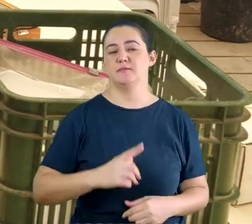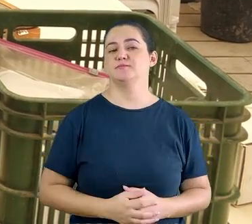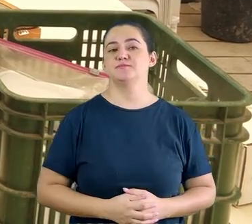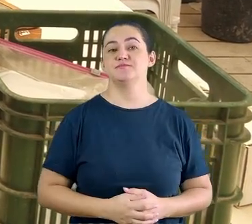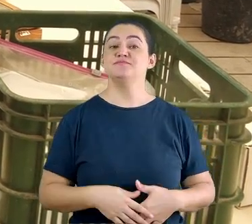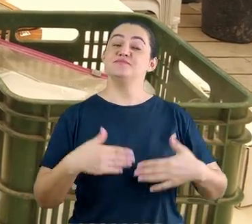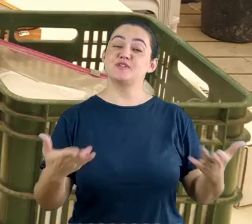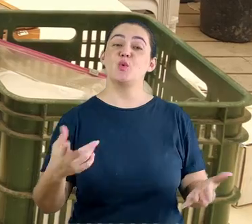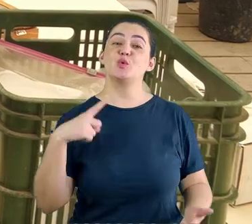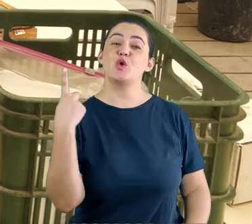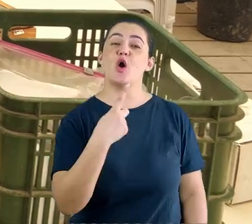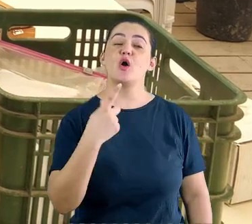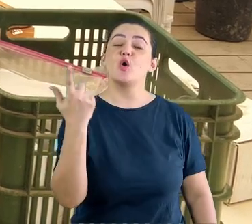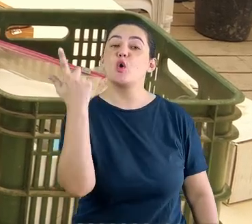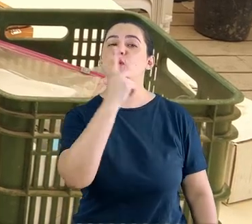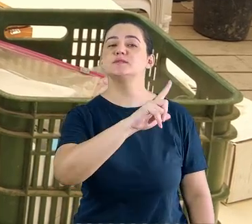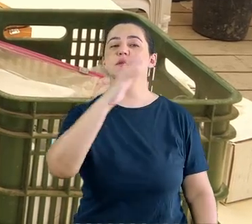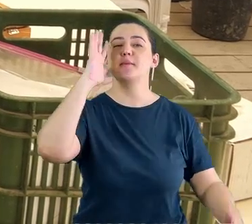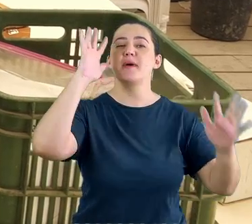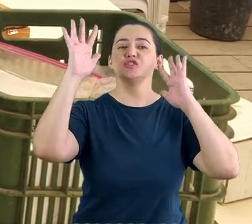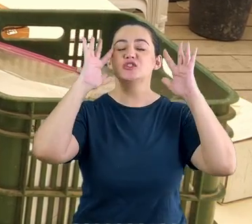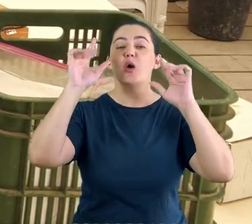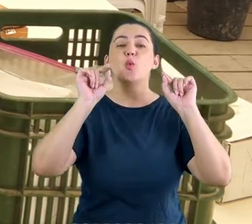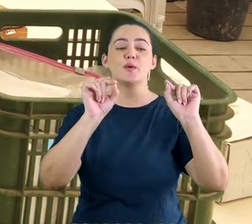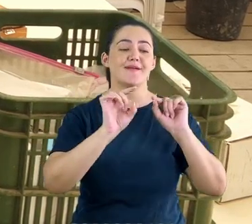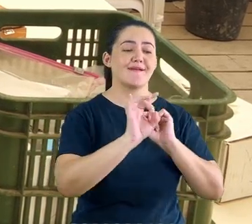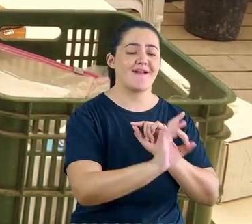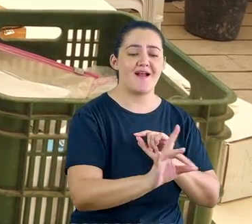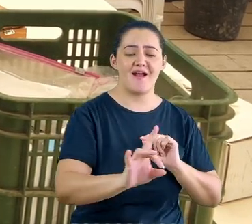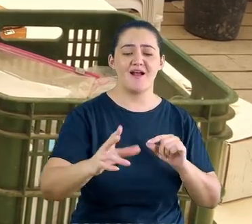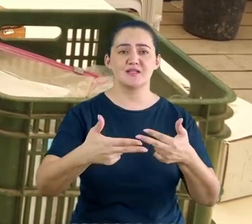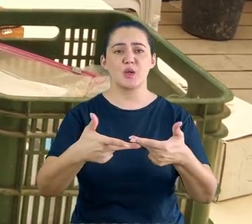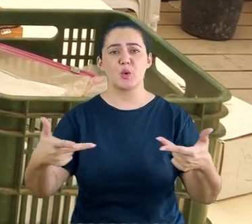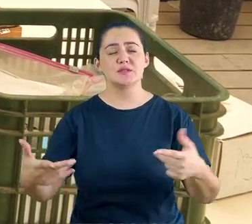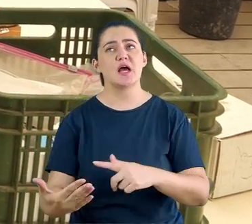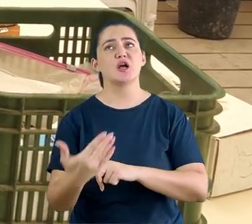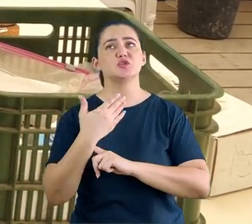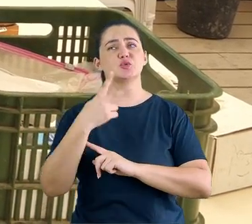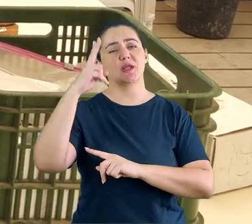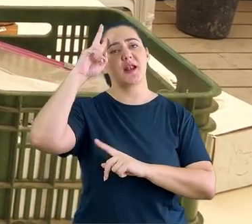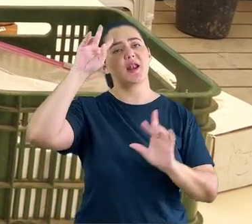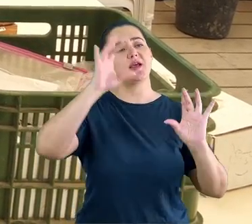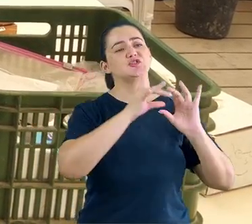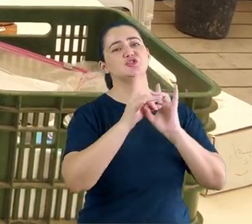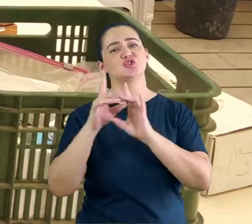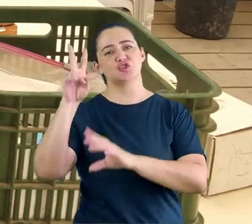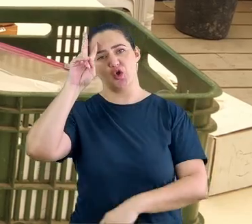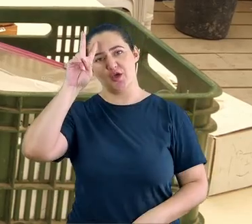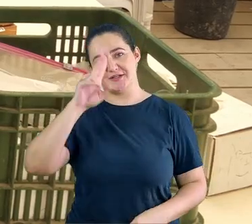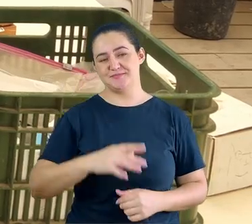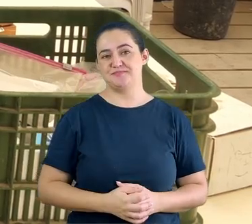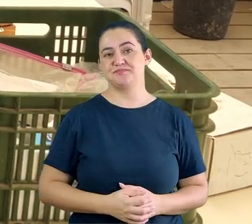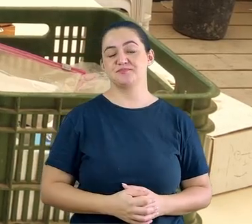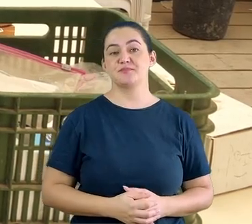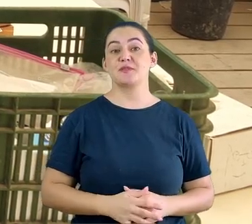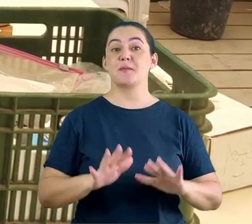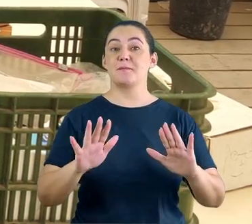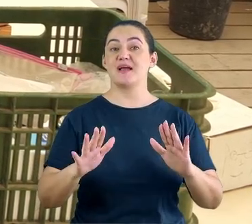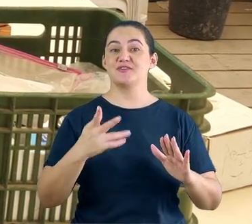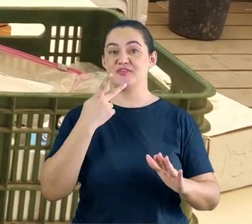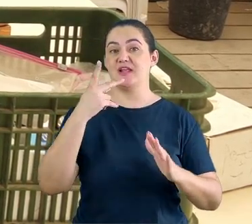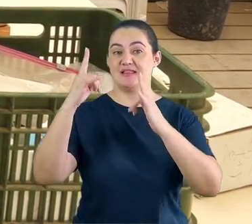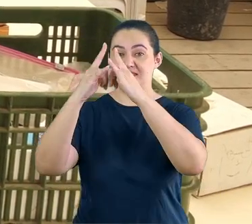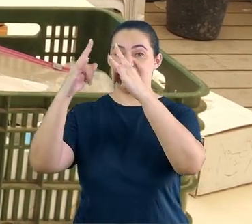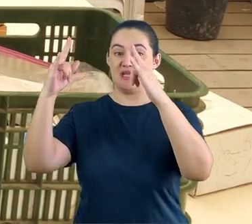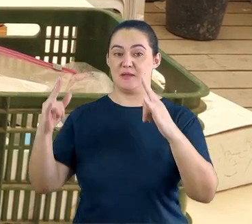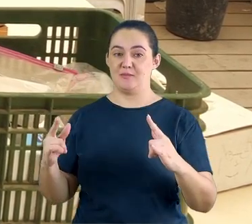nós conseguimos imaginar o que estes elementos nos ajudam a reconstruir em relação à história passada. Agora, falando em templo, eu